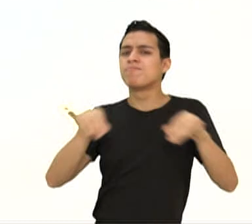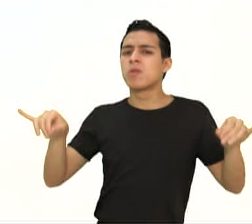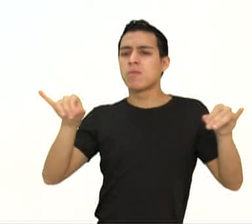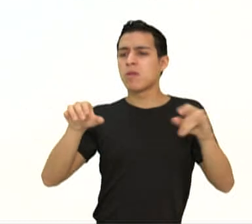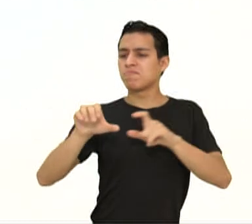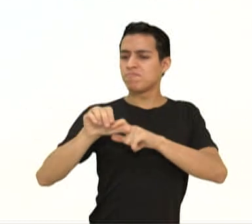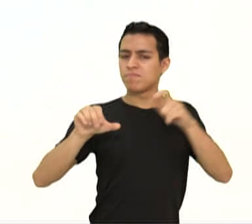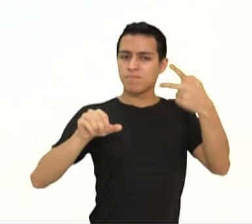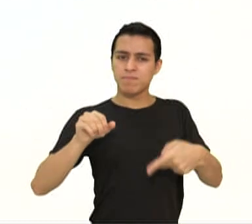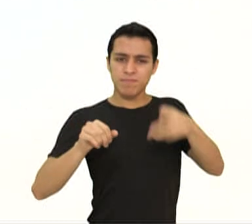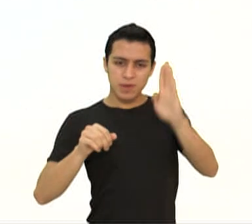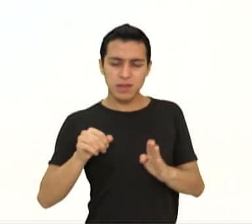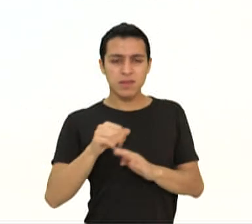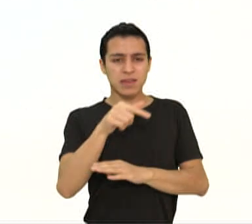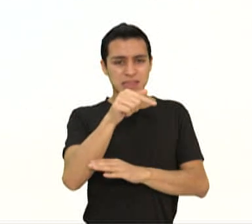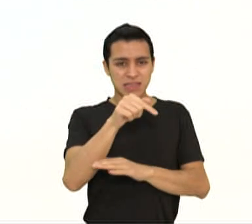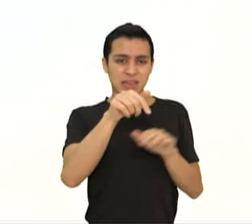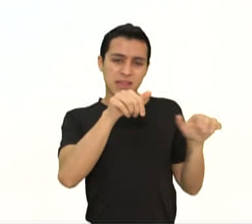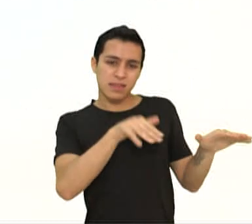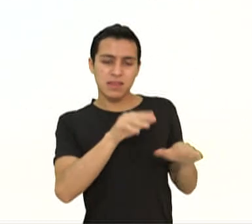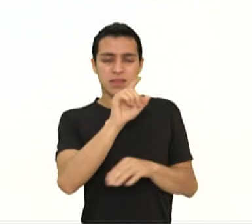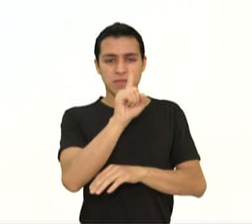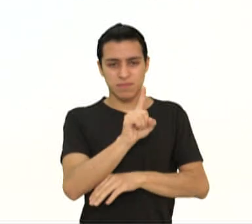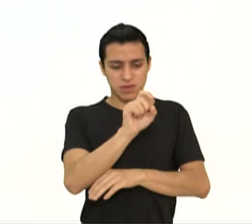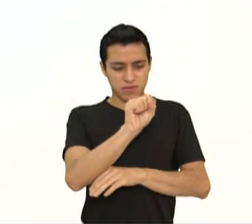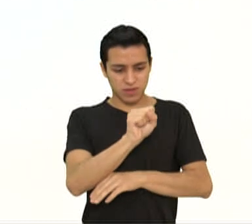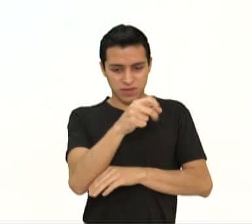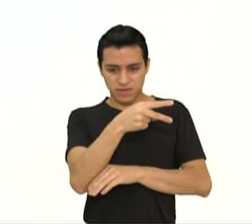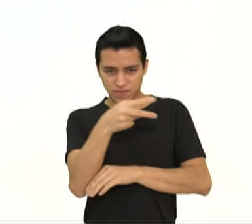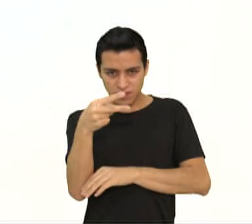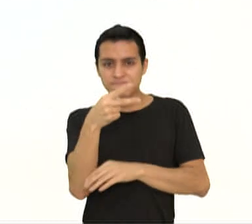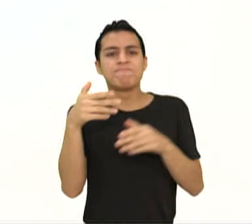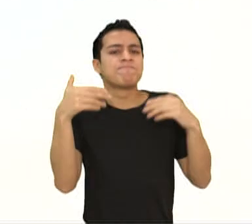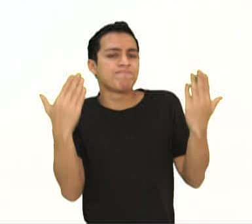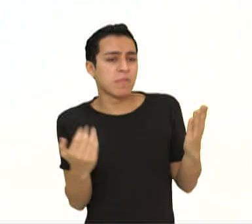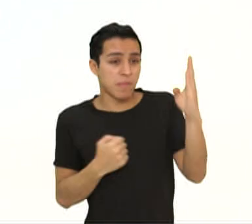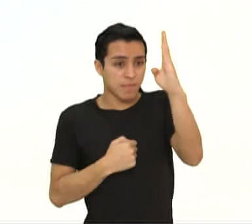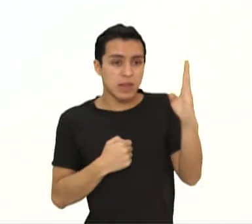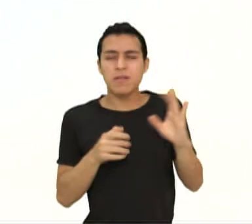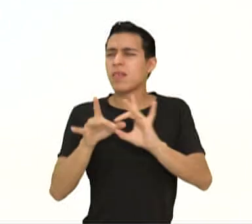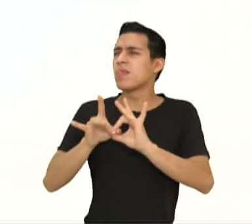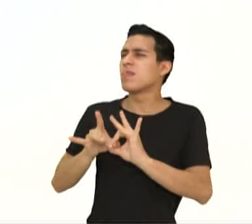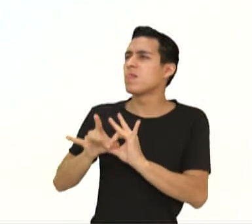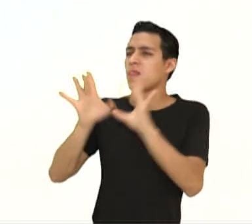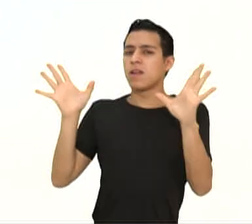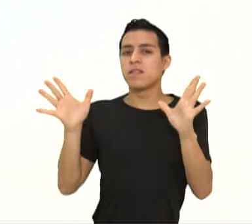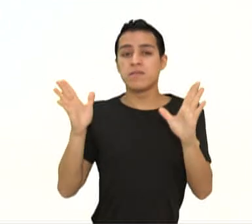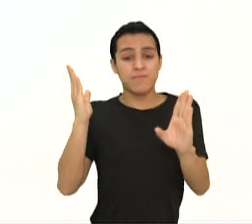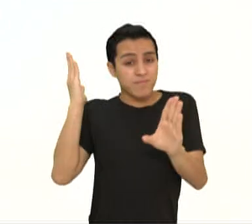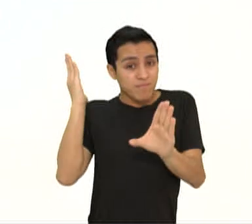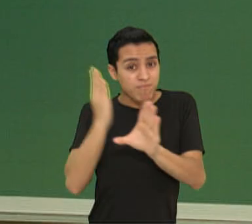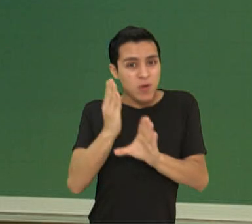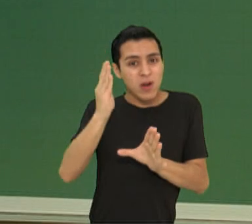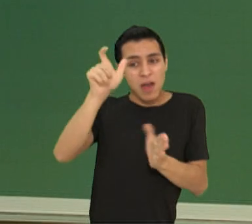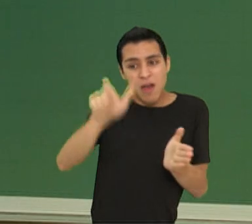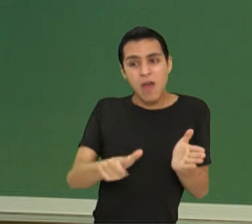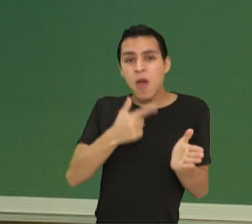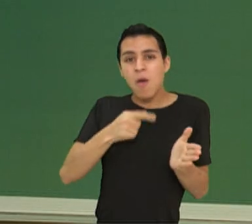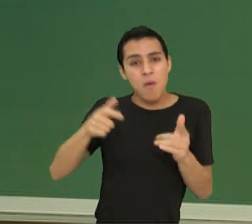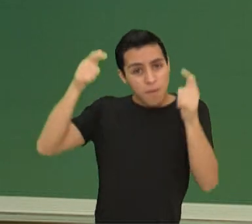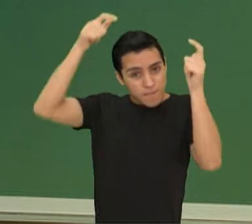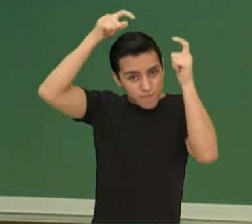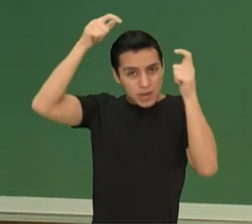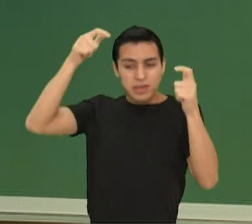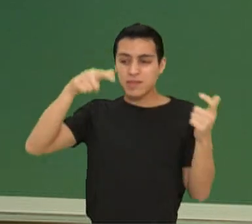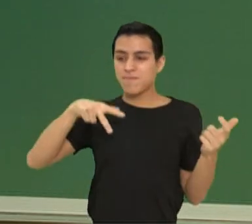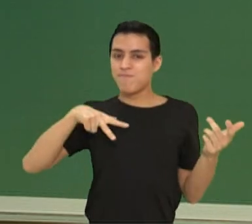do Brasil em 7 de setembro de 1822. Então, o Brasil ficou independente através do próprio príncipe de